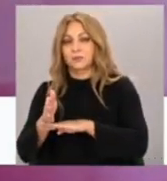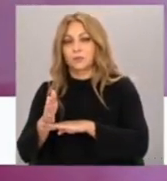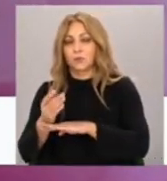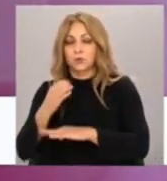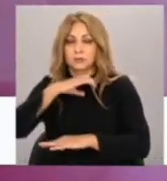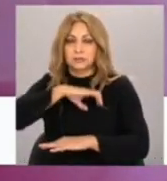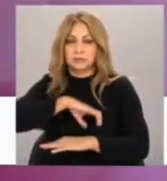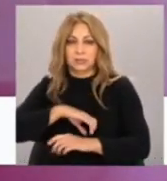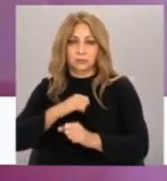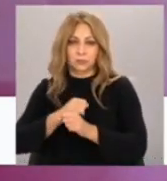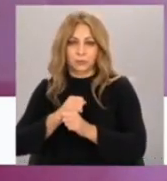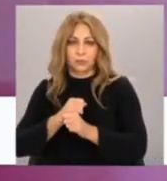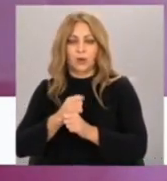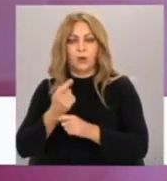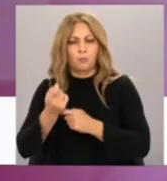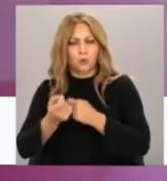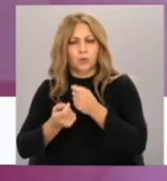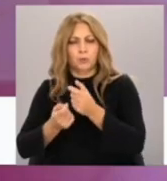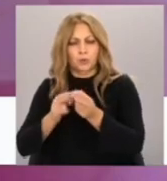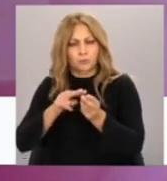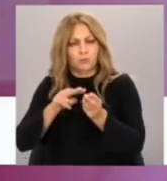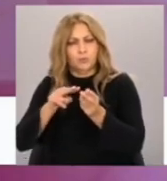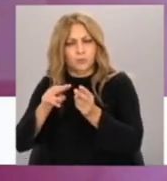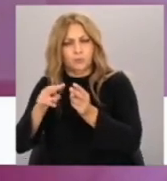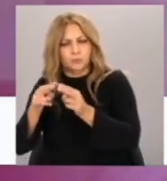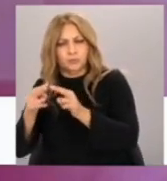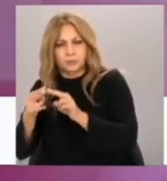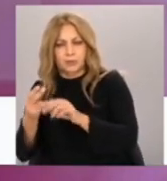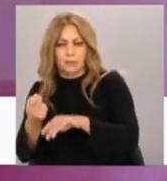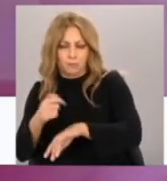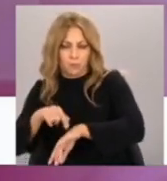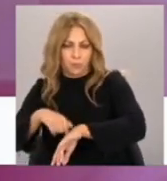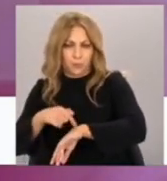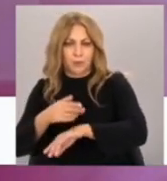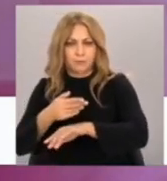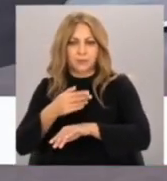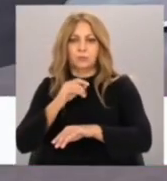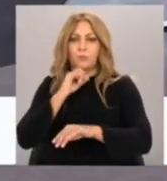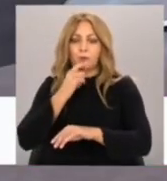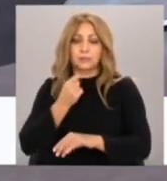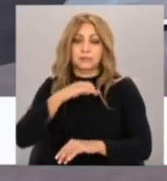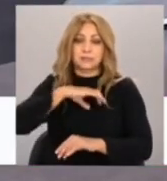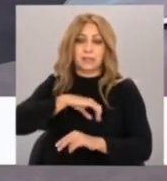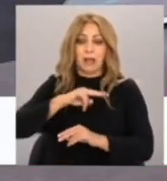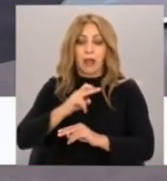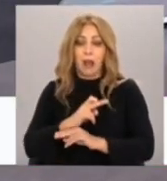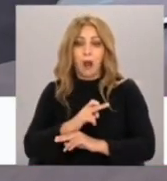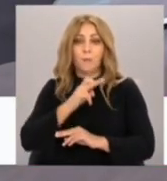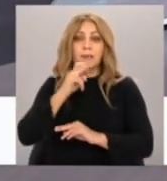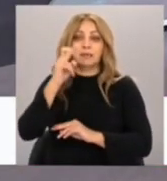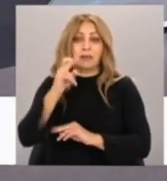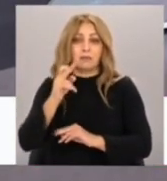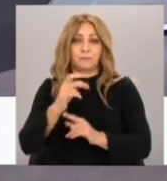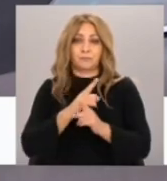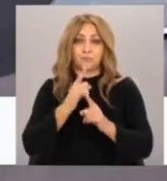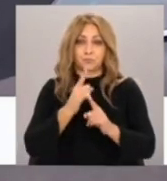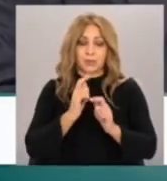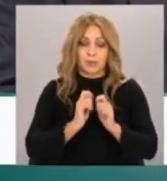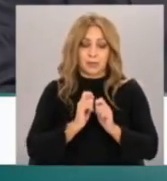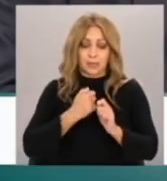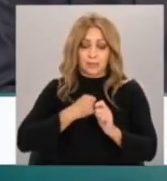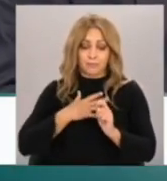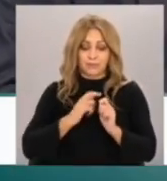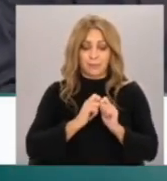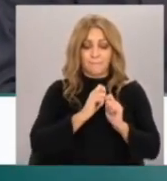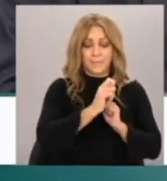em alguns vários tempos fazer uma transição suave mas é outra maneira de aumentar diretamente os salários porque é disso que nós precisamos dar mais